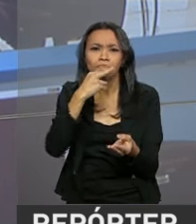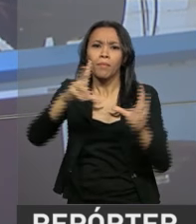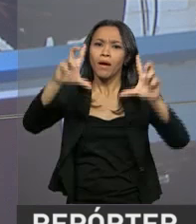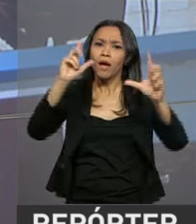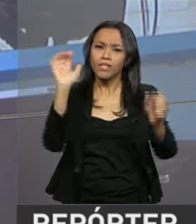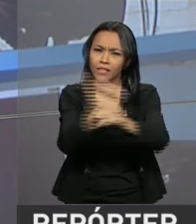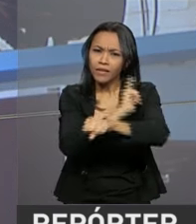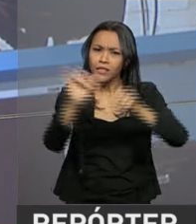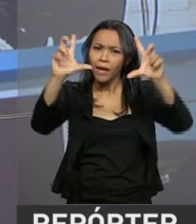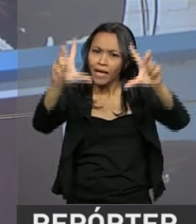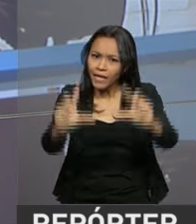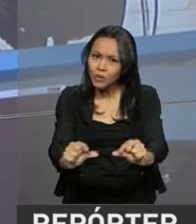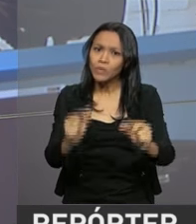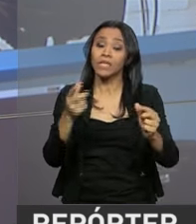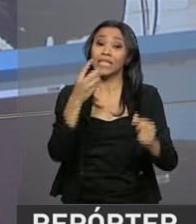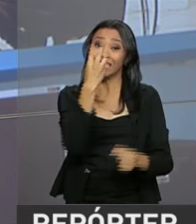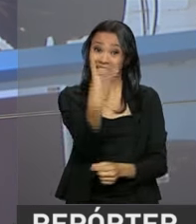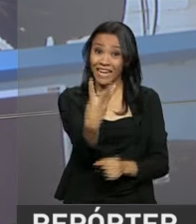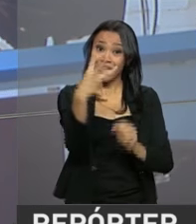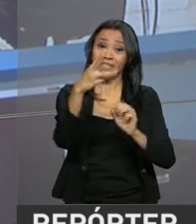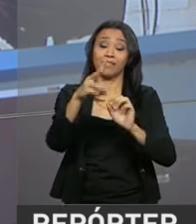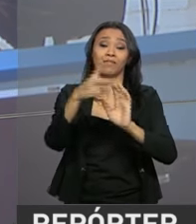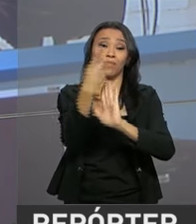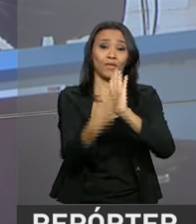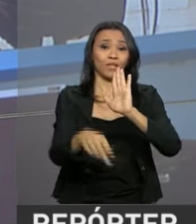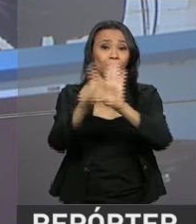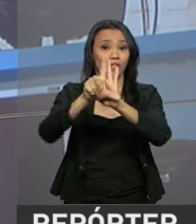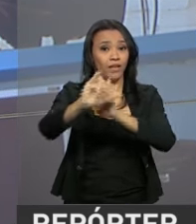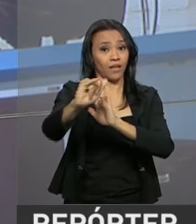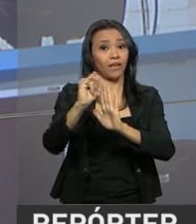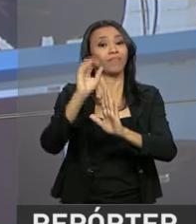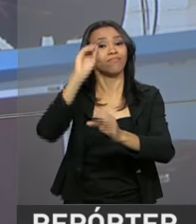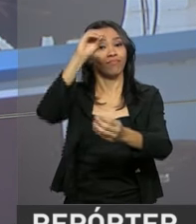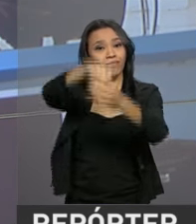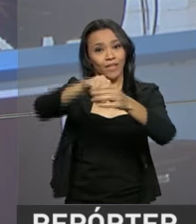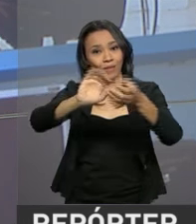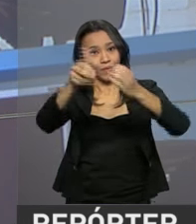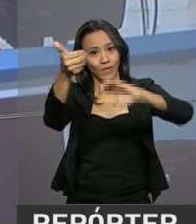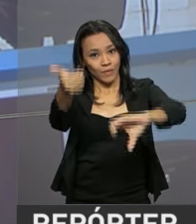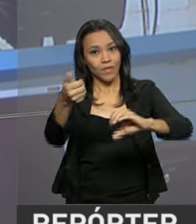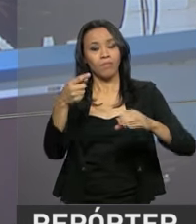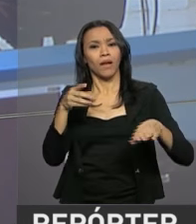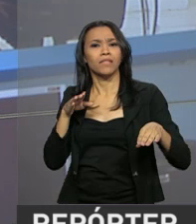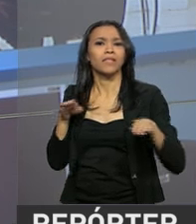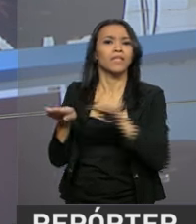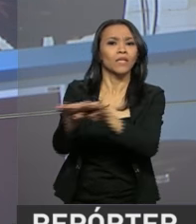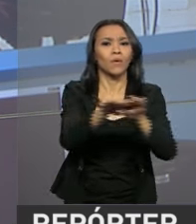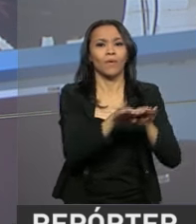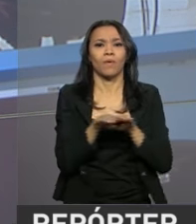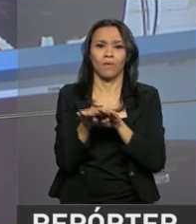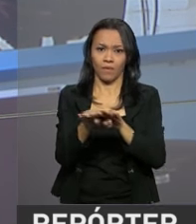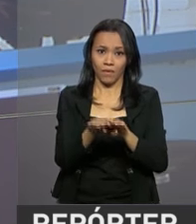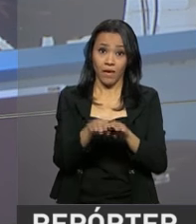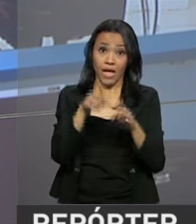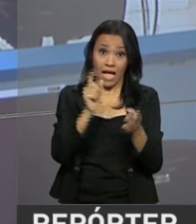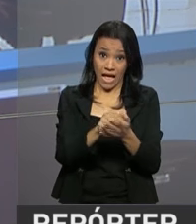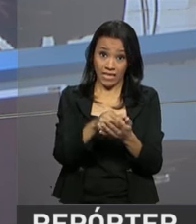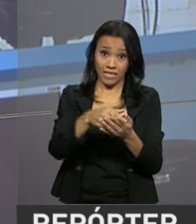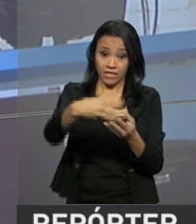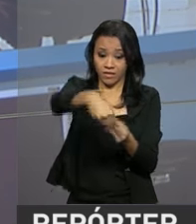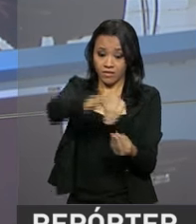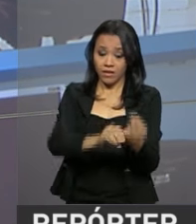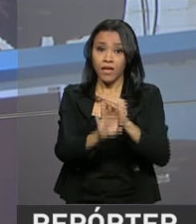fumantes. Três projetos de lei tramitam no Congresso Nacional para garantir essa padronização. A ideia é que as embalagens